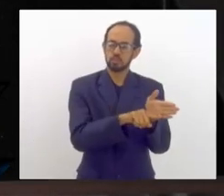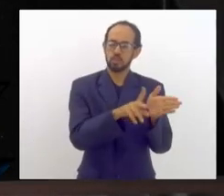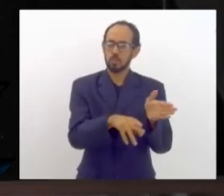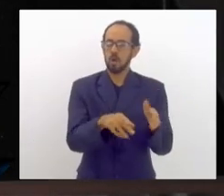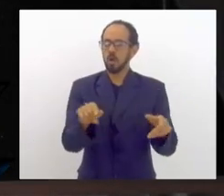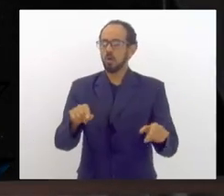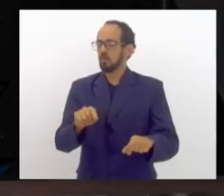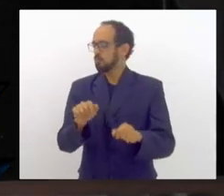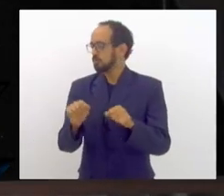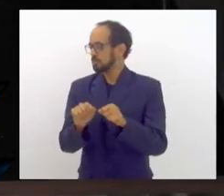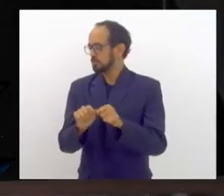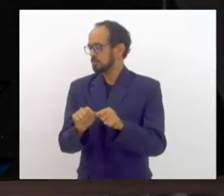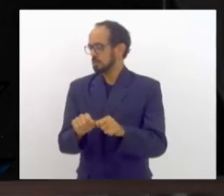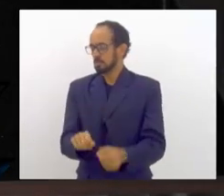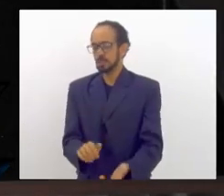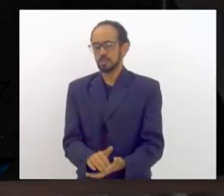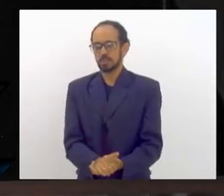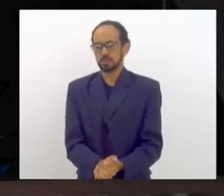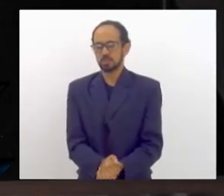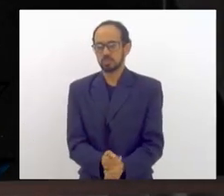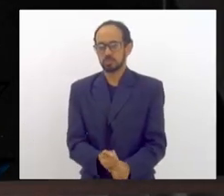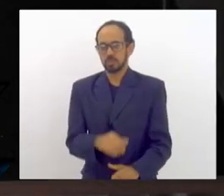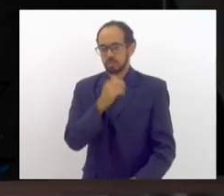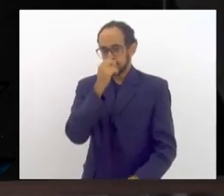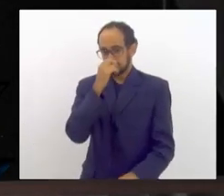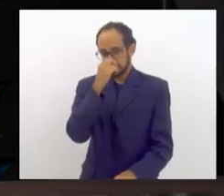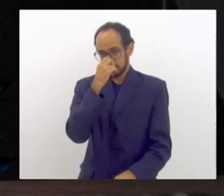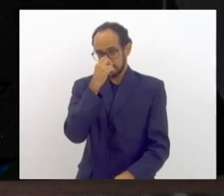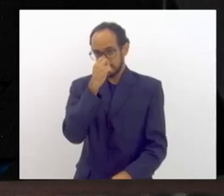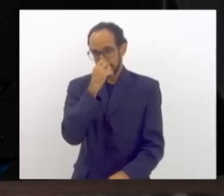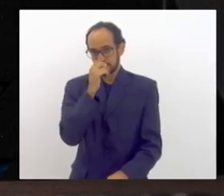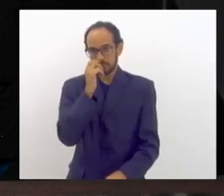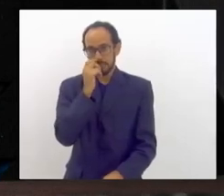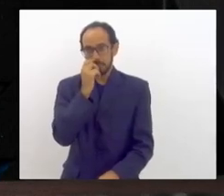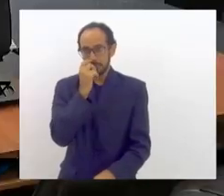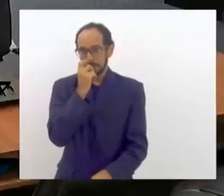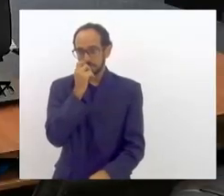nessa comissão. Muito obrigado, presidente, pela oportunidade.